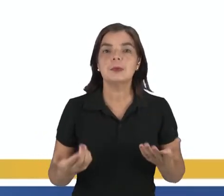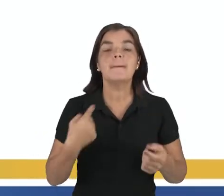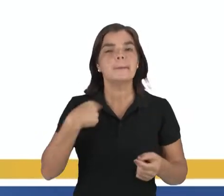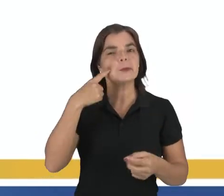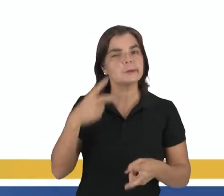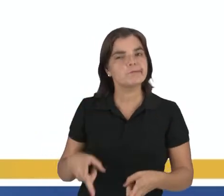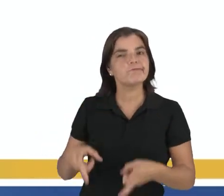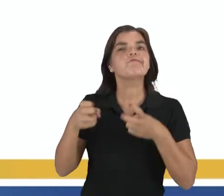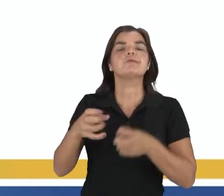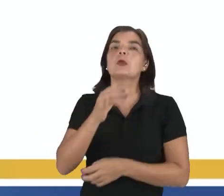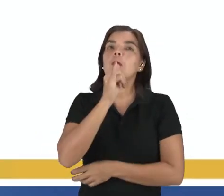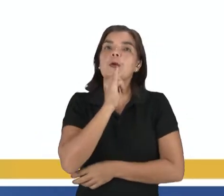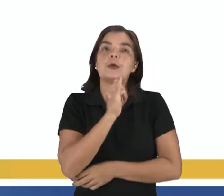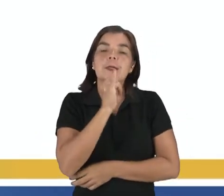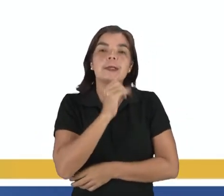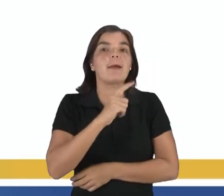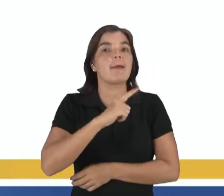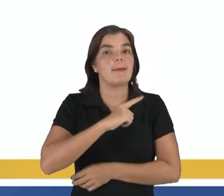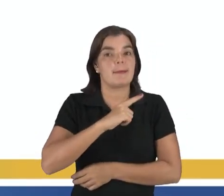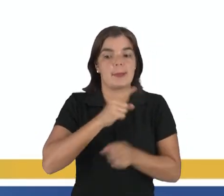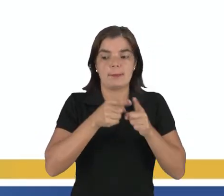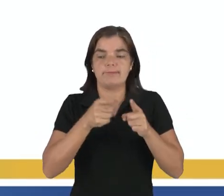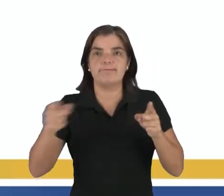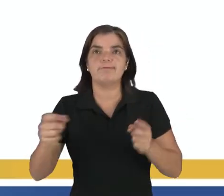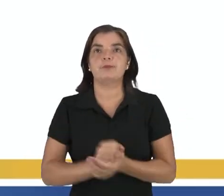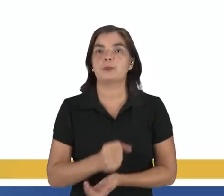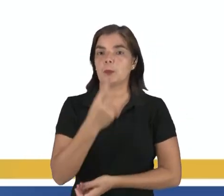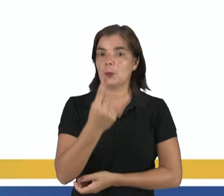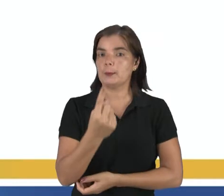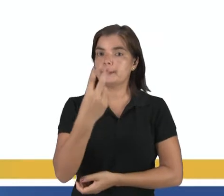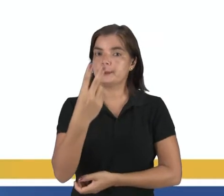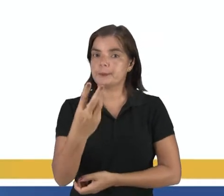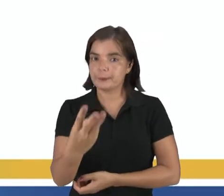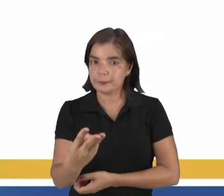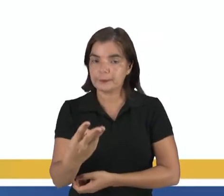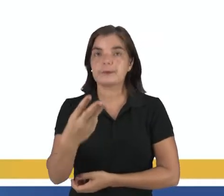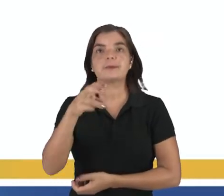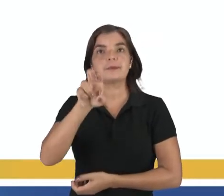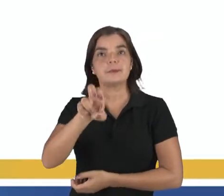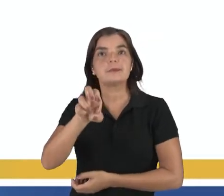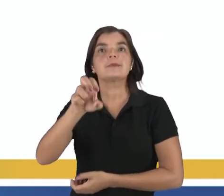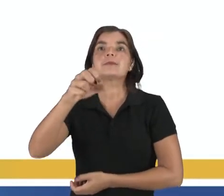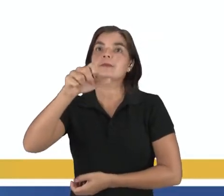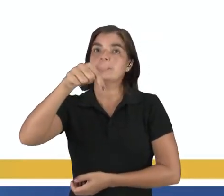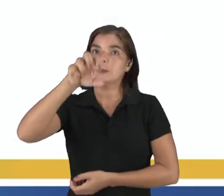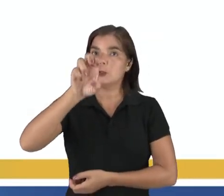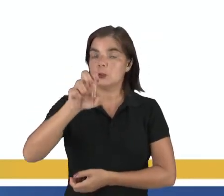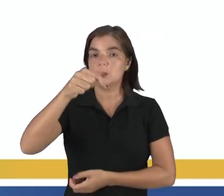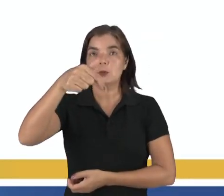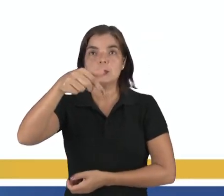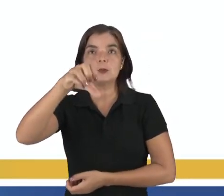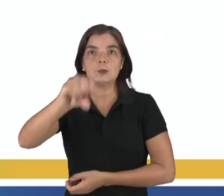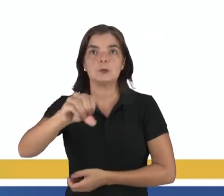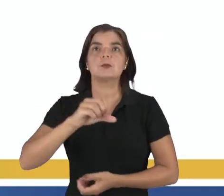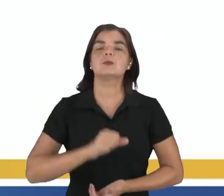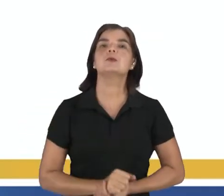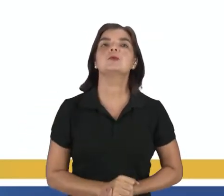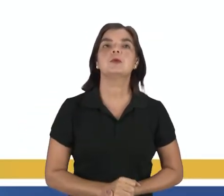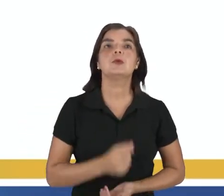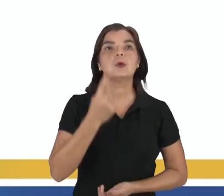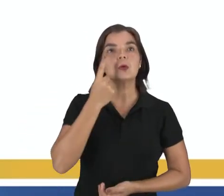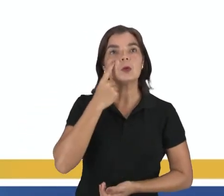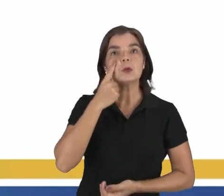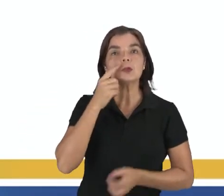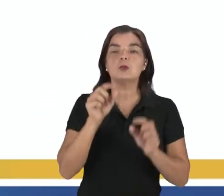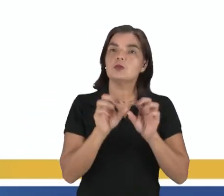Vocês vão perceber aí no exemplo que nós temos a seguinte sequência: 1, 2, 5, 7 e 9. E aí, esse símbolo